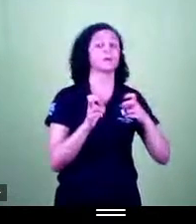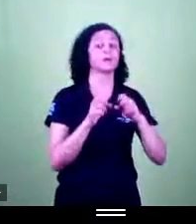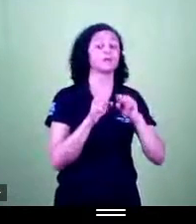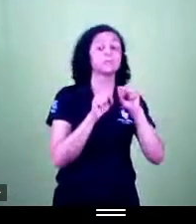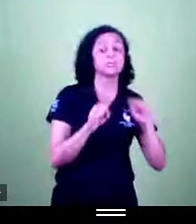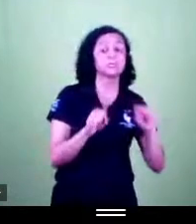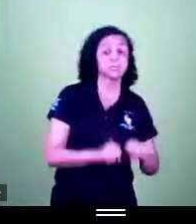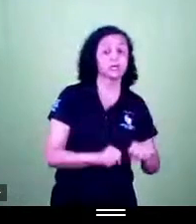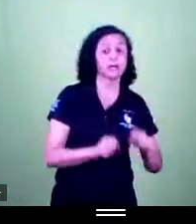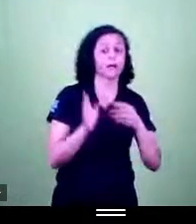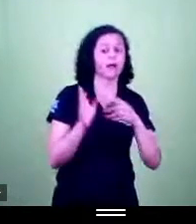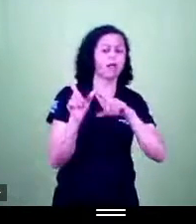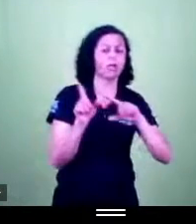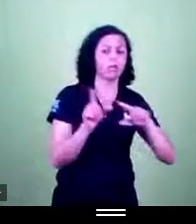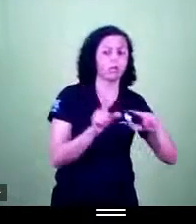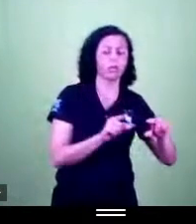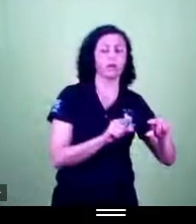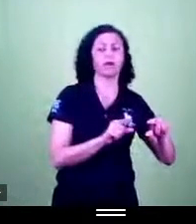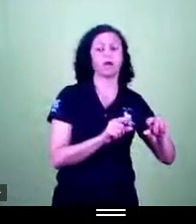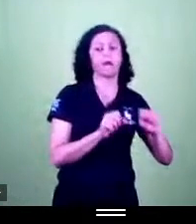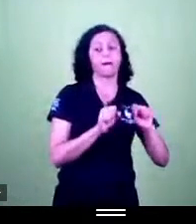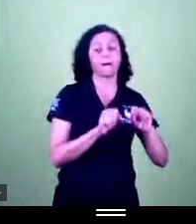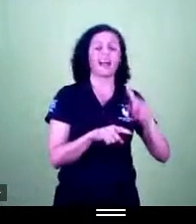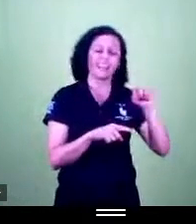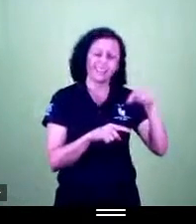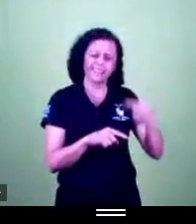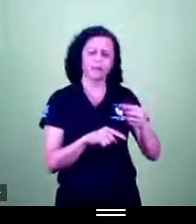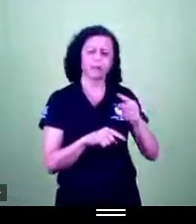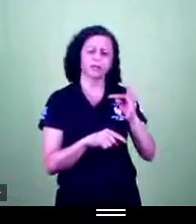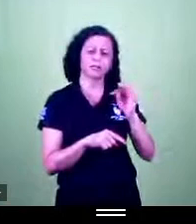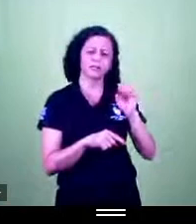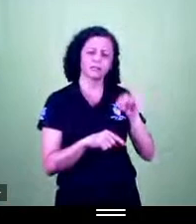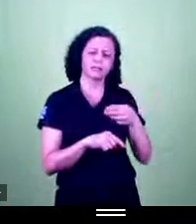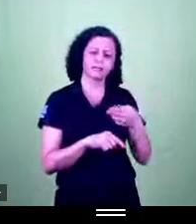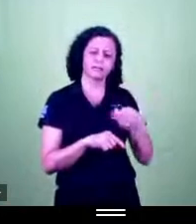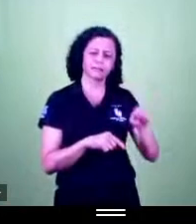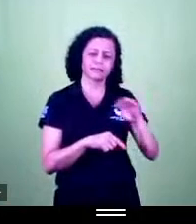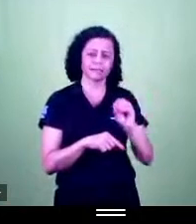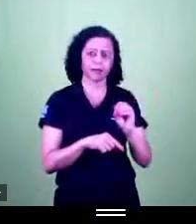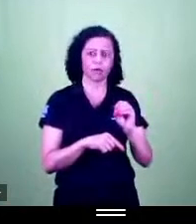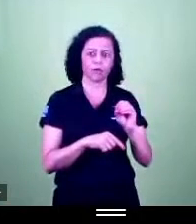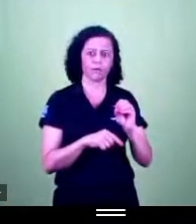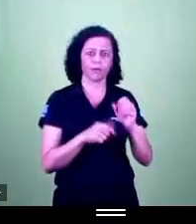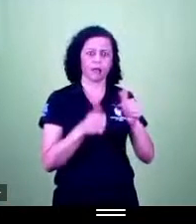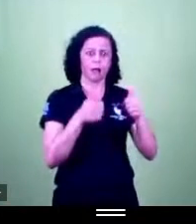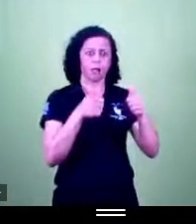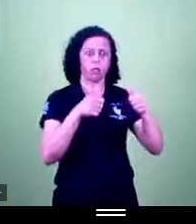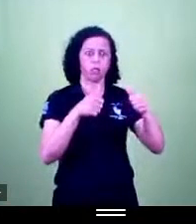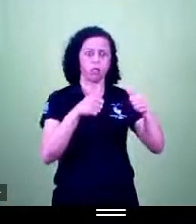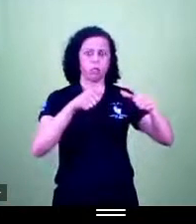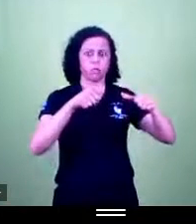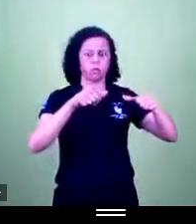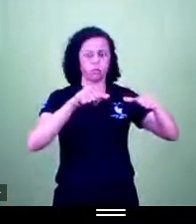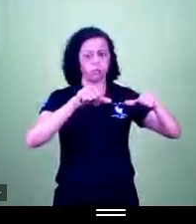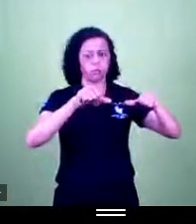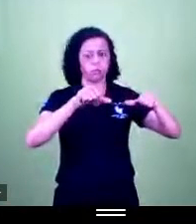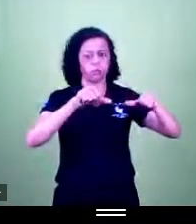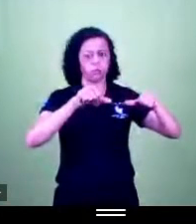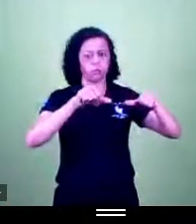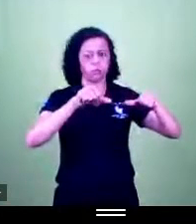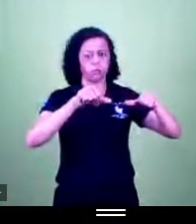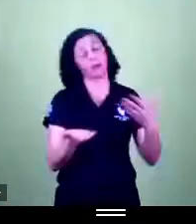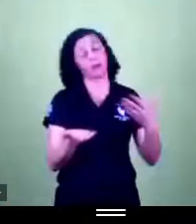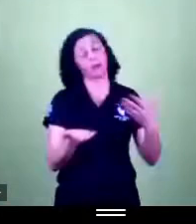é corrente alternada, a tensão depois vai entrando em colapso, porque ela não consegue suprir aquela carga, aquela demanda, e aí o sistema vai